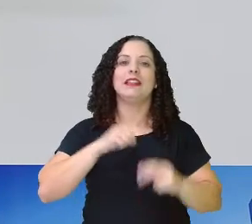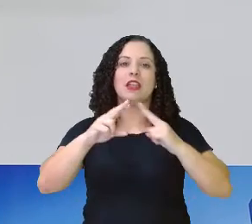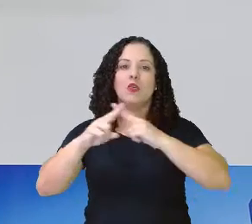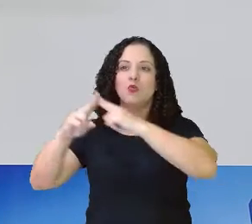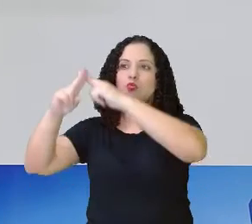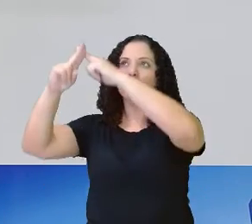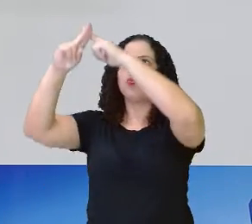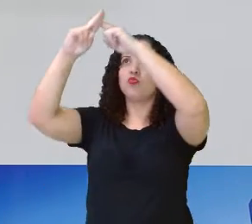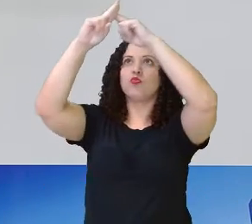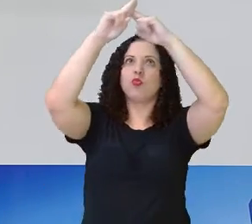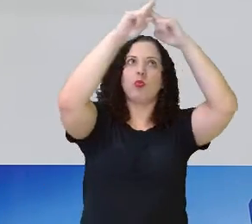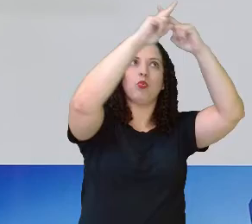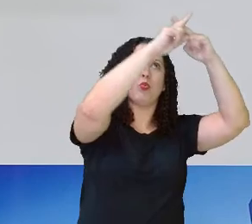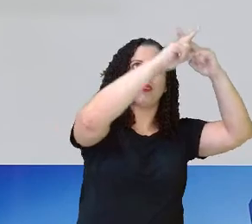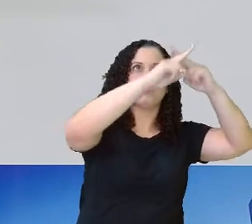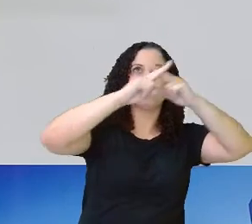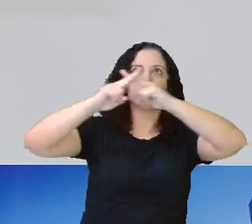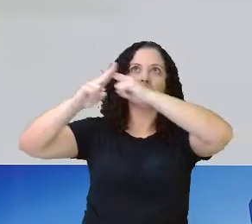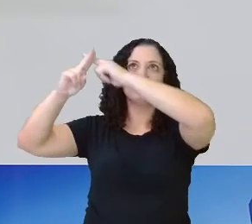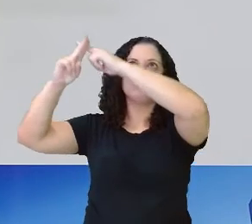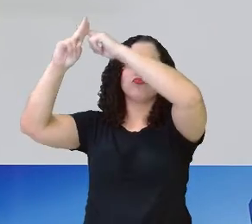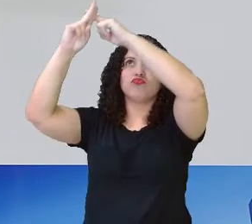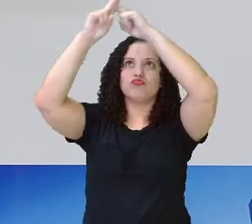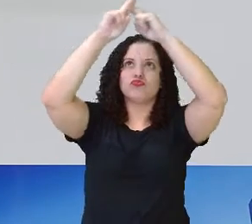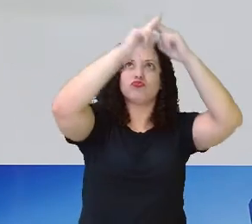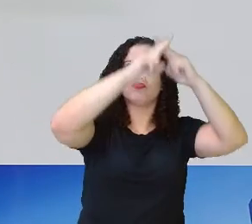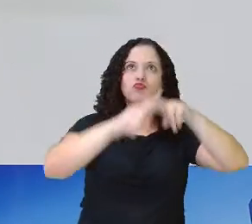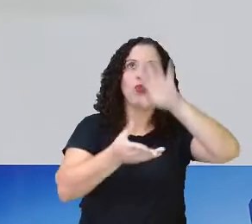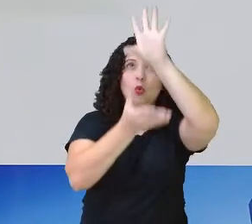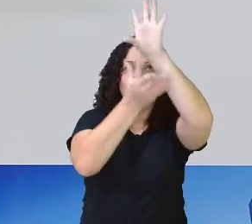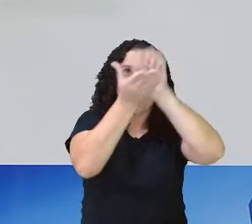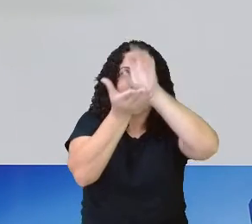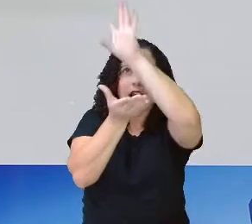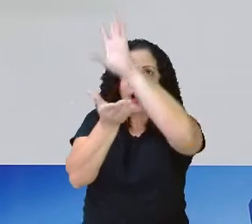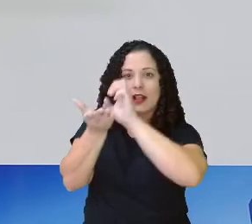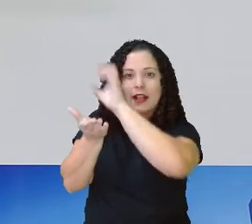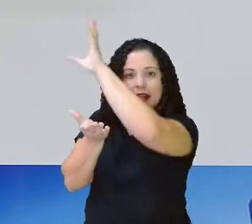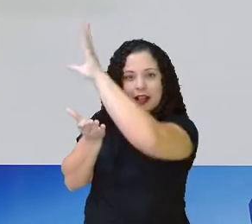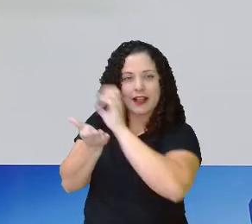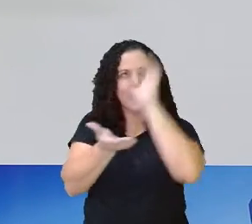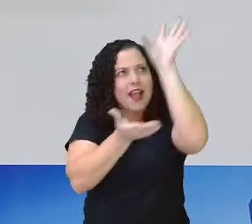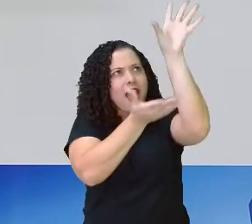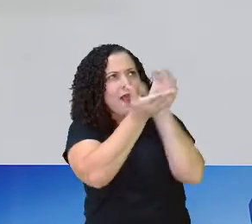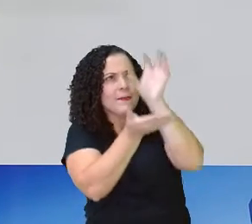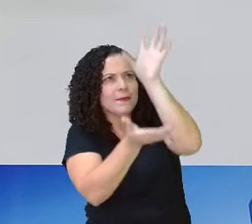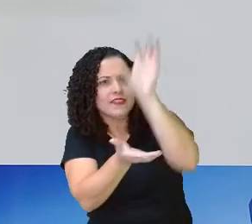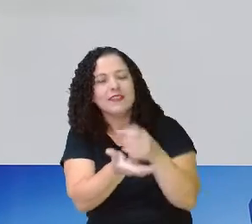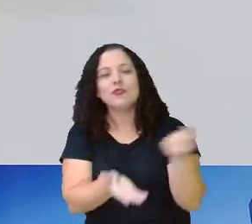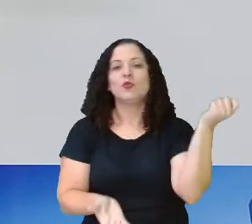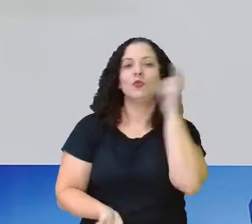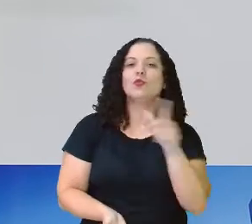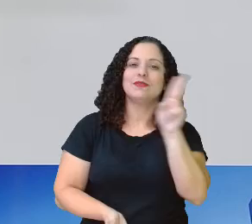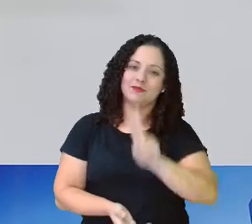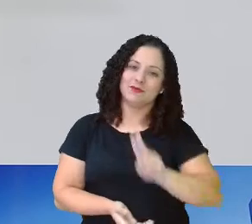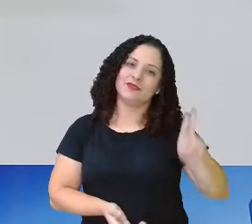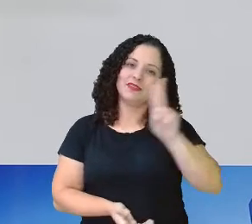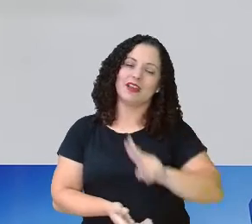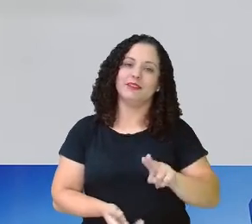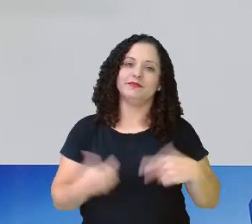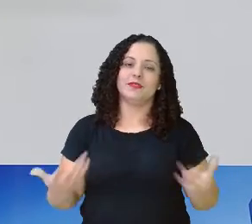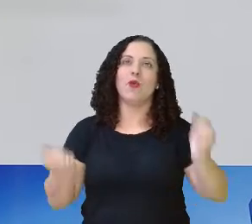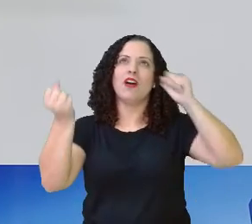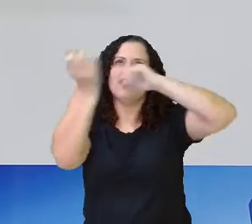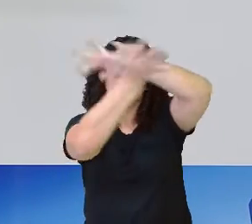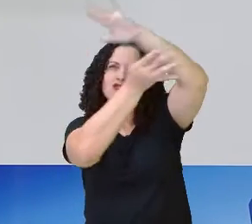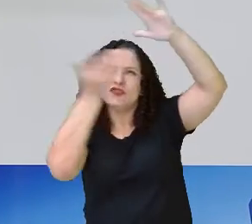estão lançando esses sinais para que cheguem até a gente, tá? Então, falar a respeito da astronomia é falar que